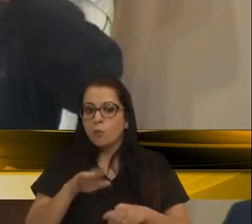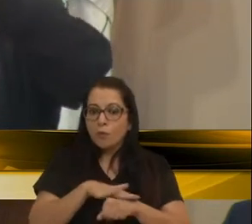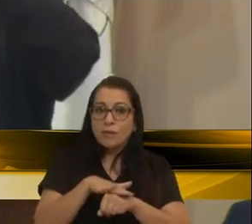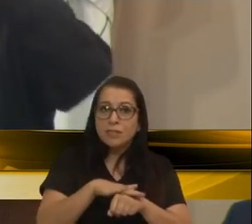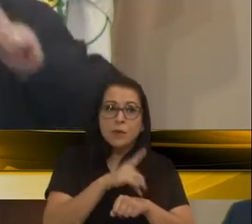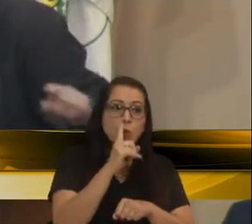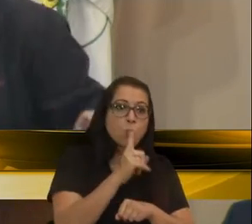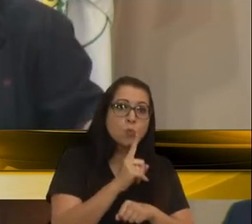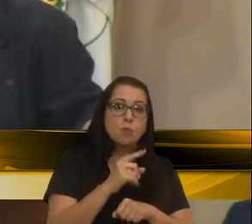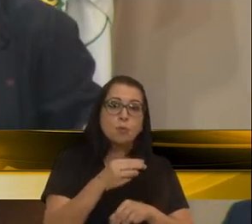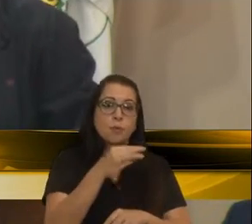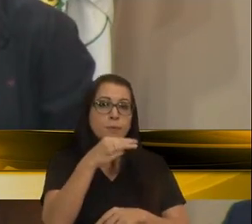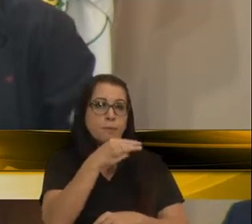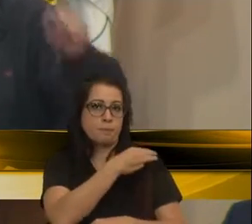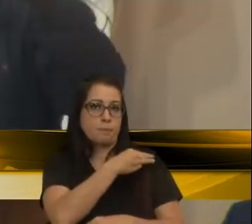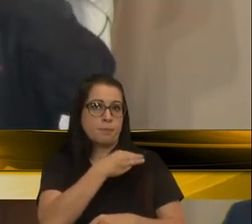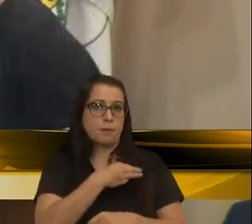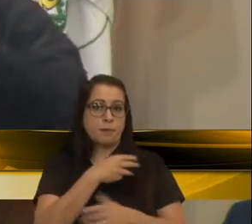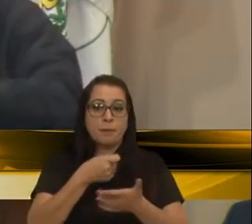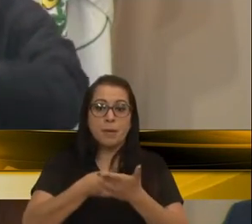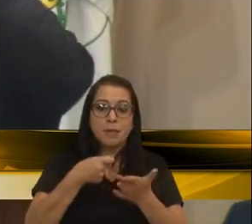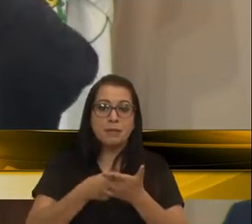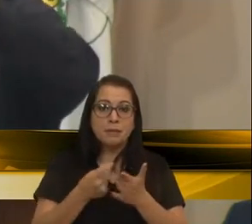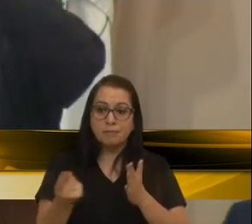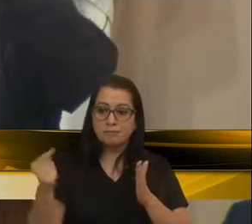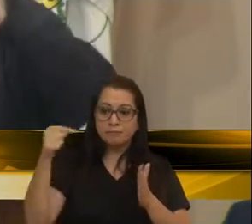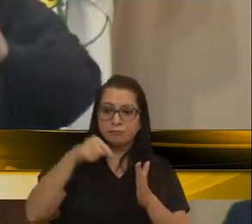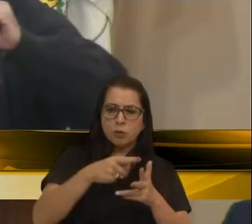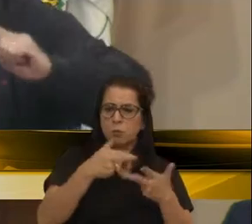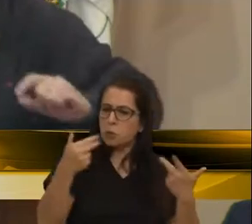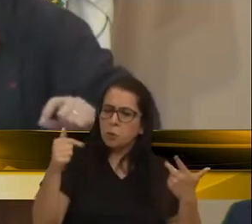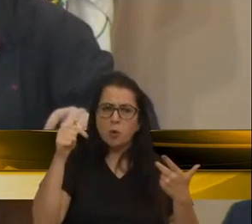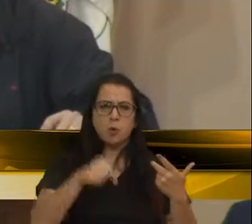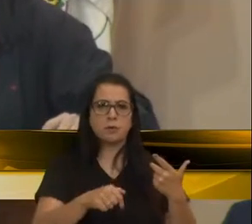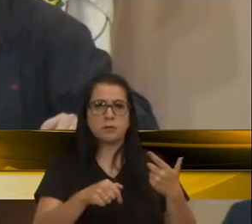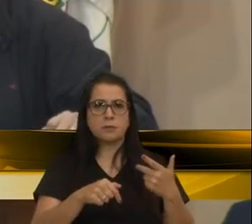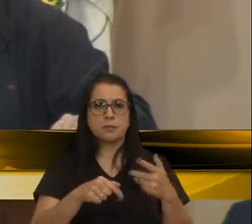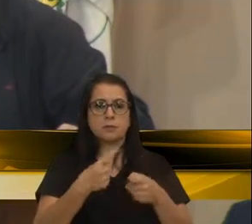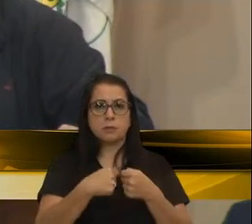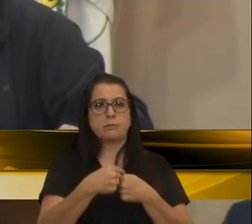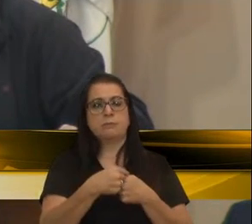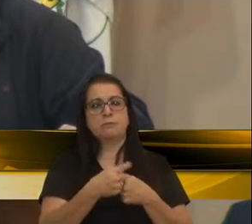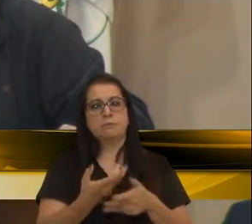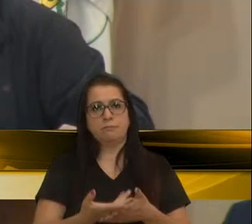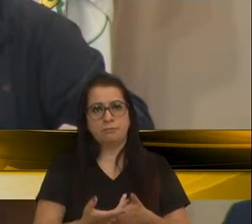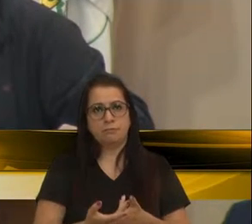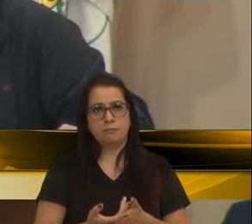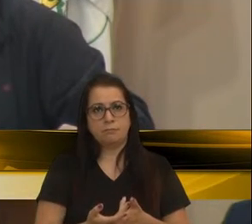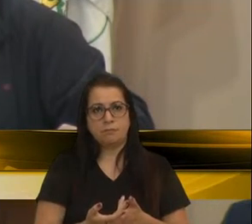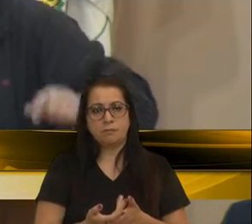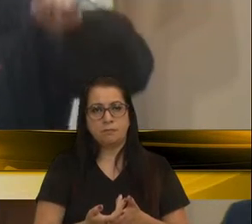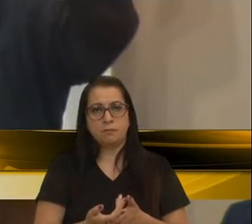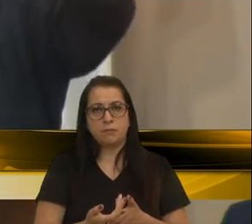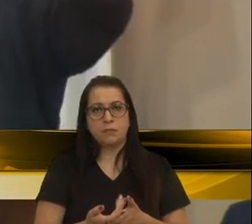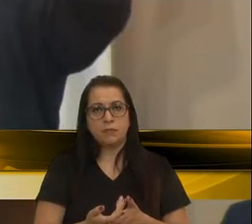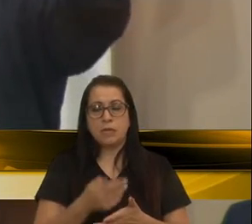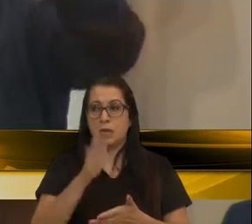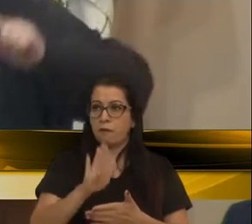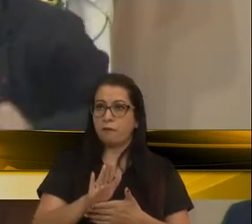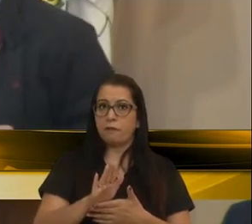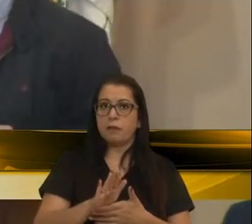um ministro para tentar trazer alguma coisa para o nosso município, e fica